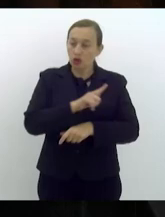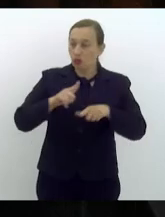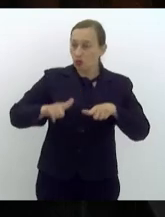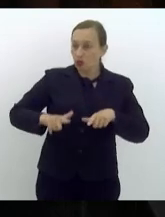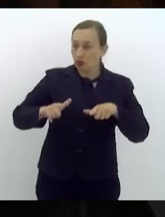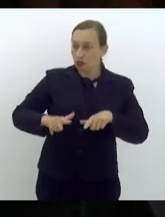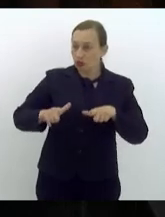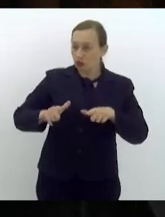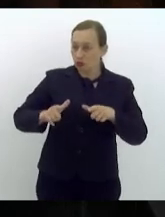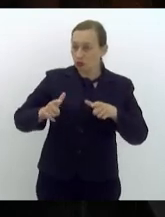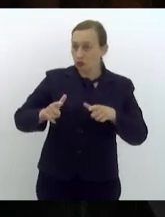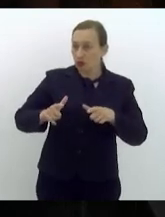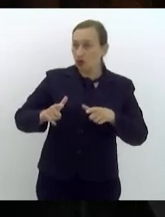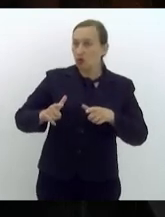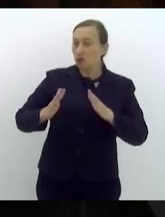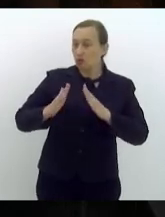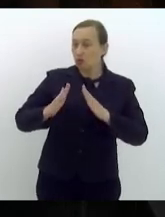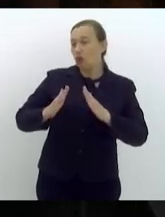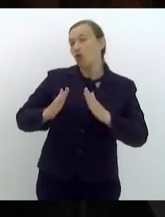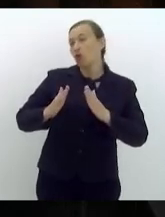Douglas Ruas,